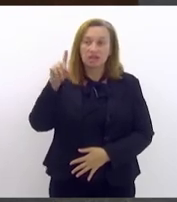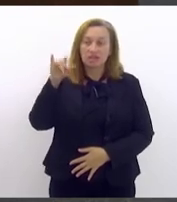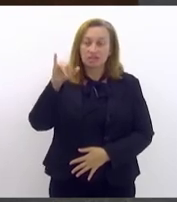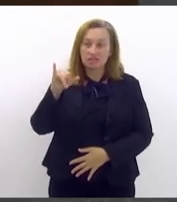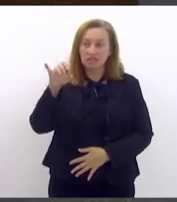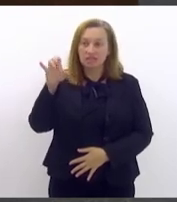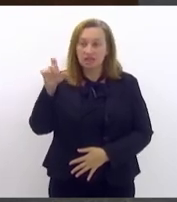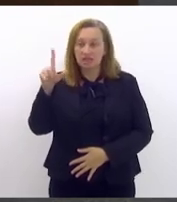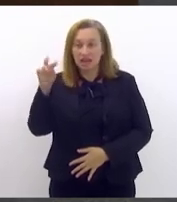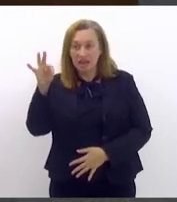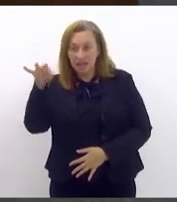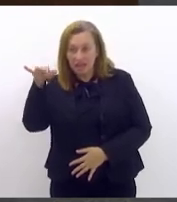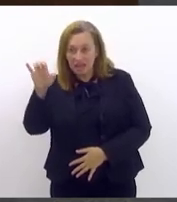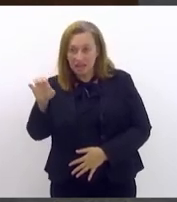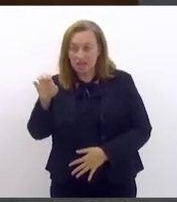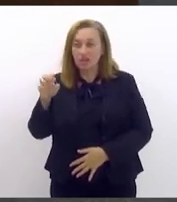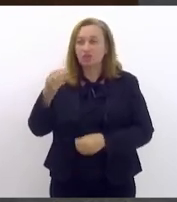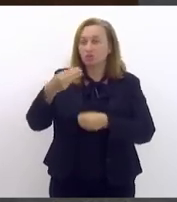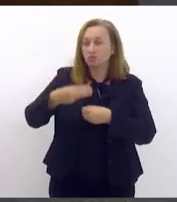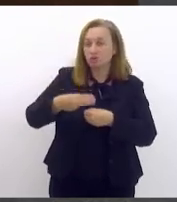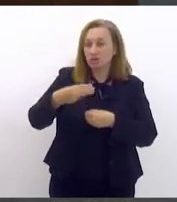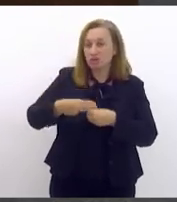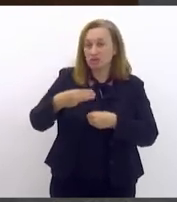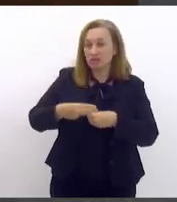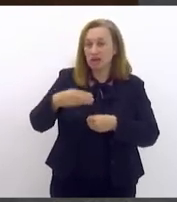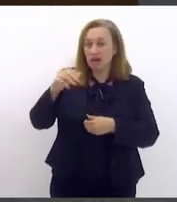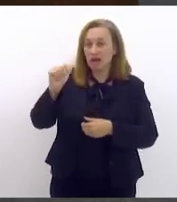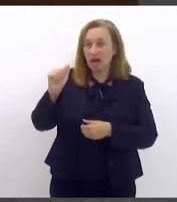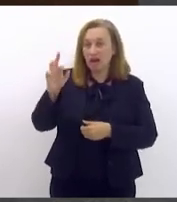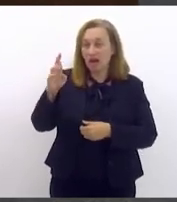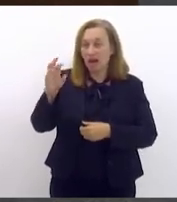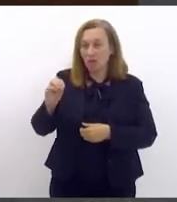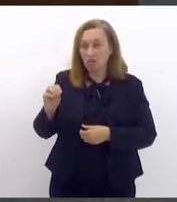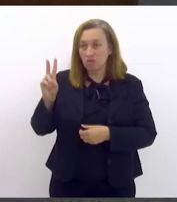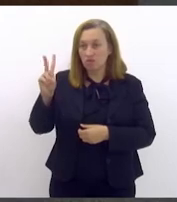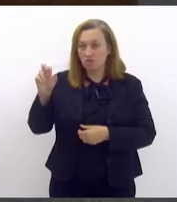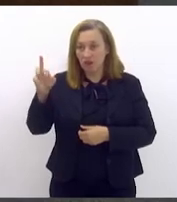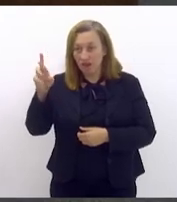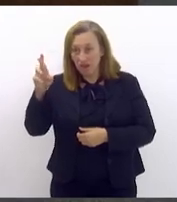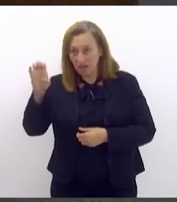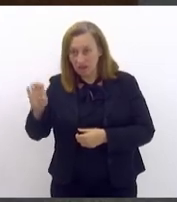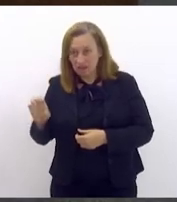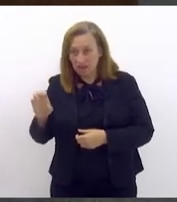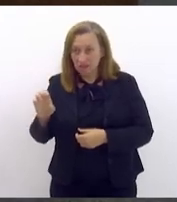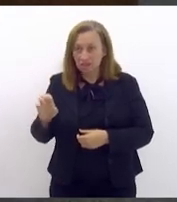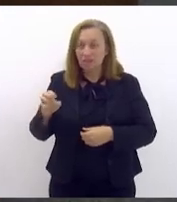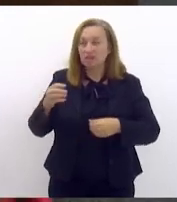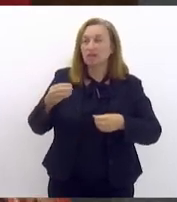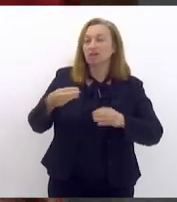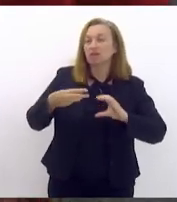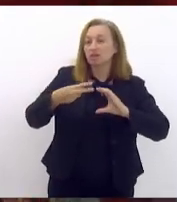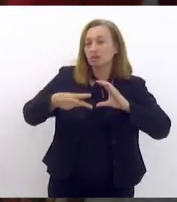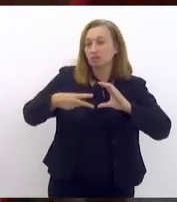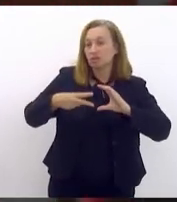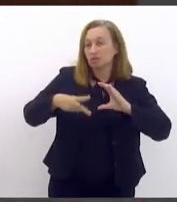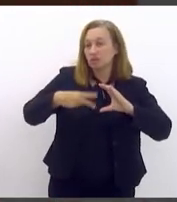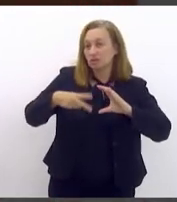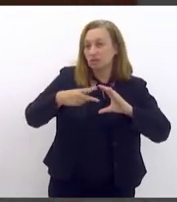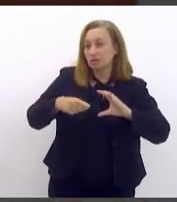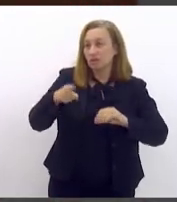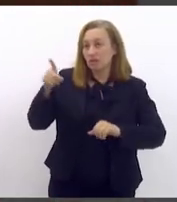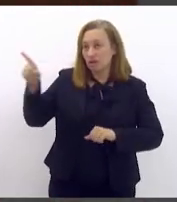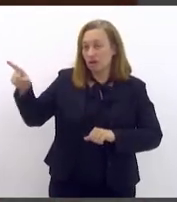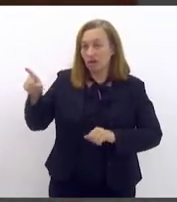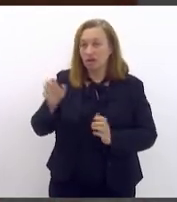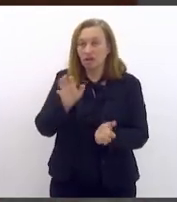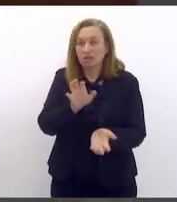do município de Arco Verde, no Recife, que, em sua fala no plenário lá do município de Arco Verde, disse